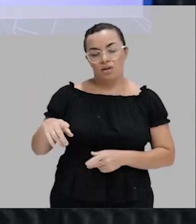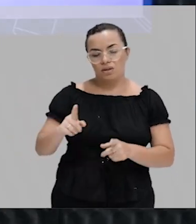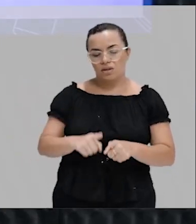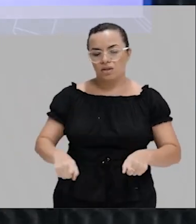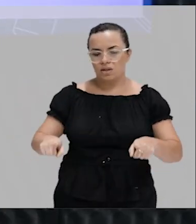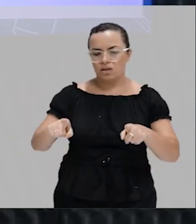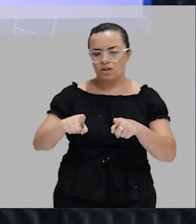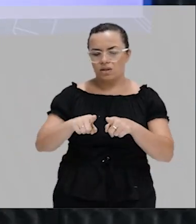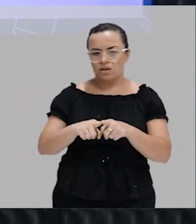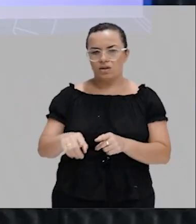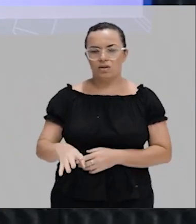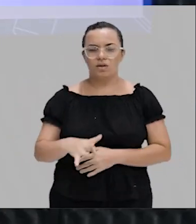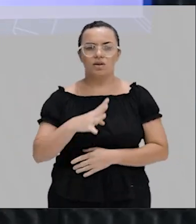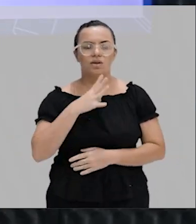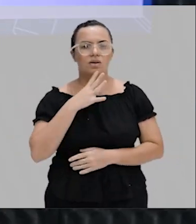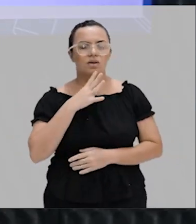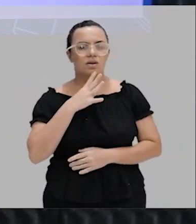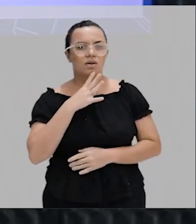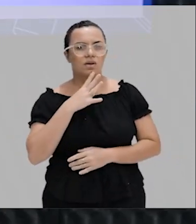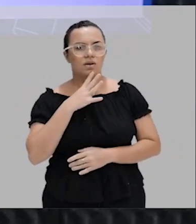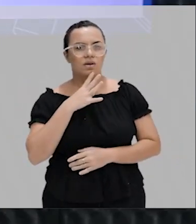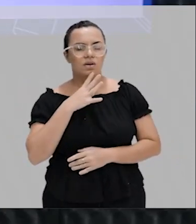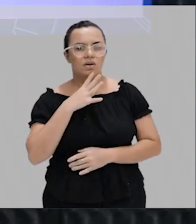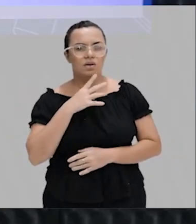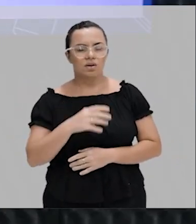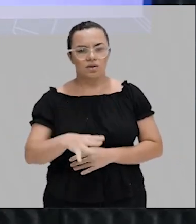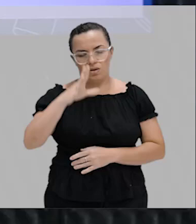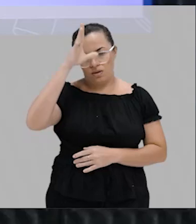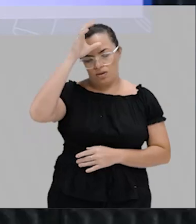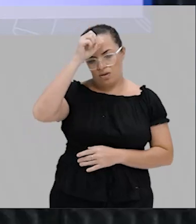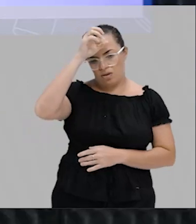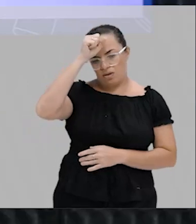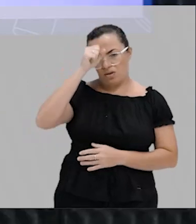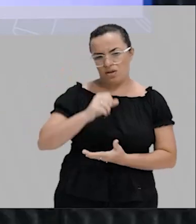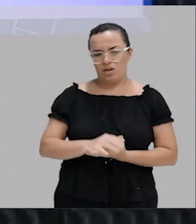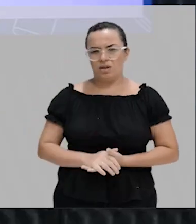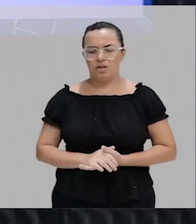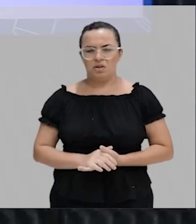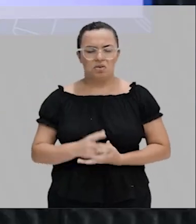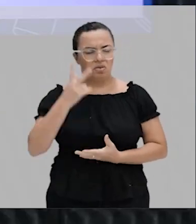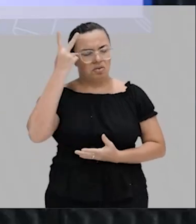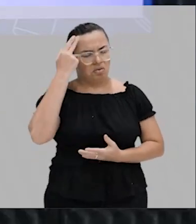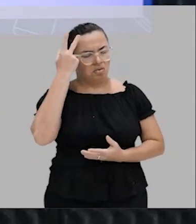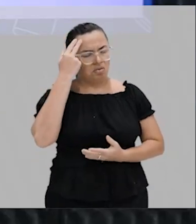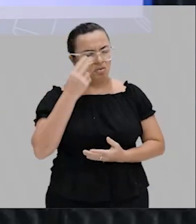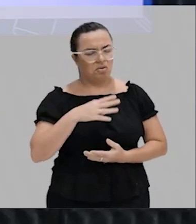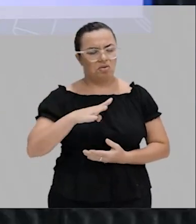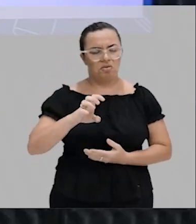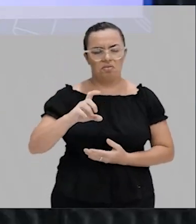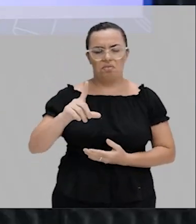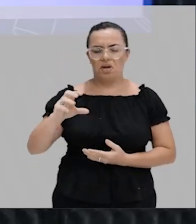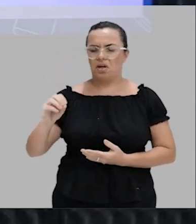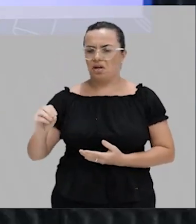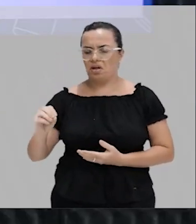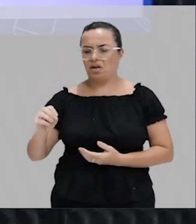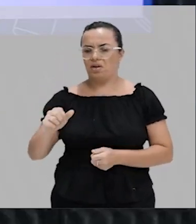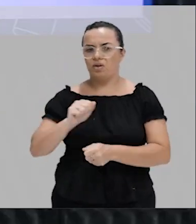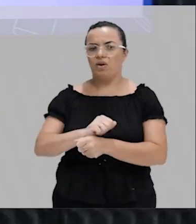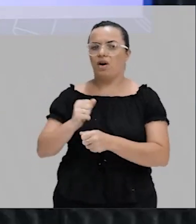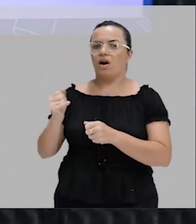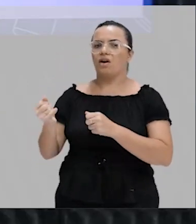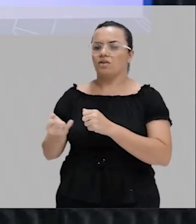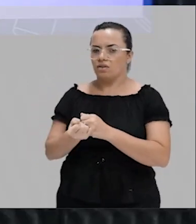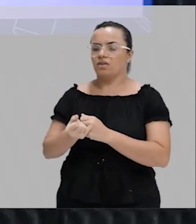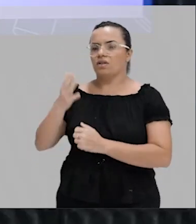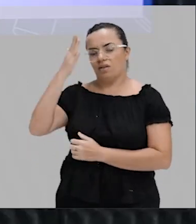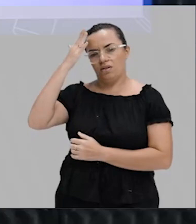vocês, sair daquele automático como belo, adjetivo, casa, substantivo. Vocês têm que